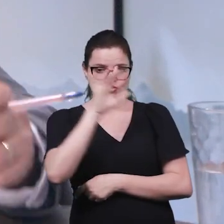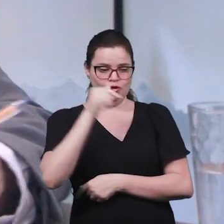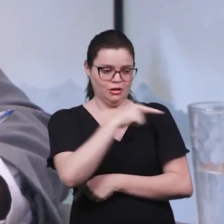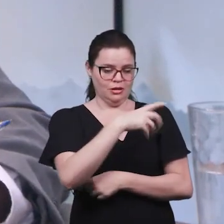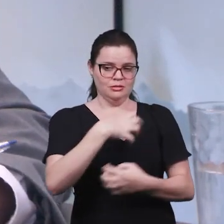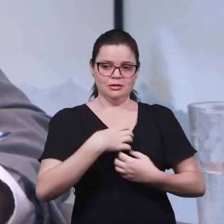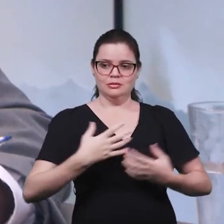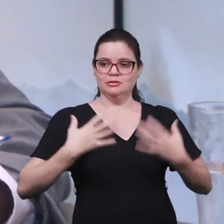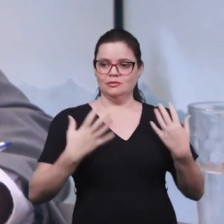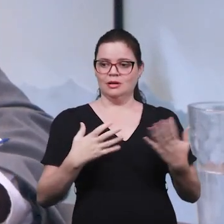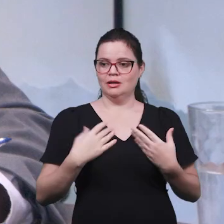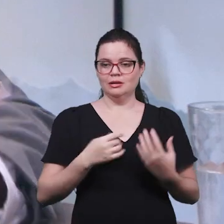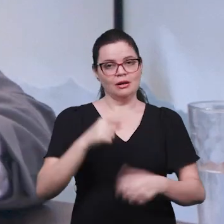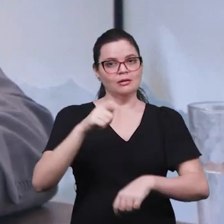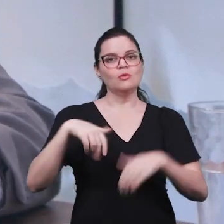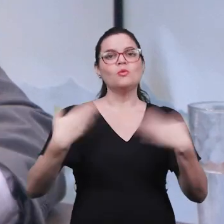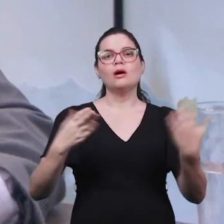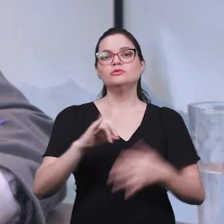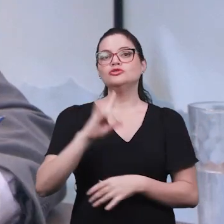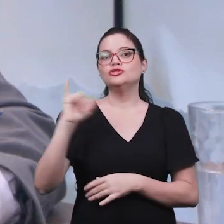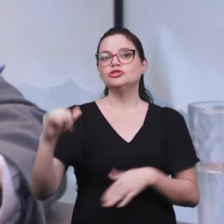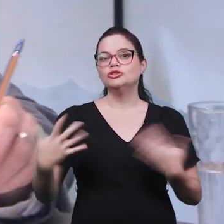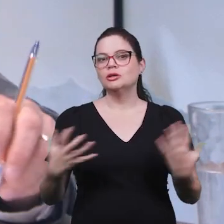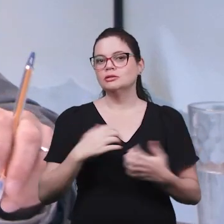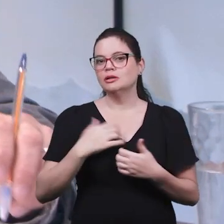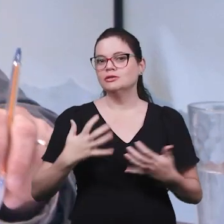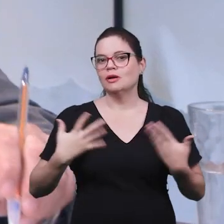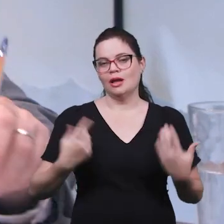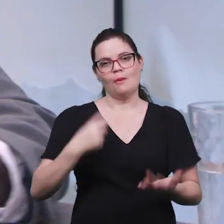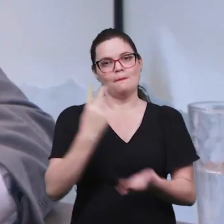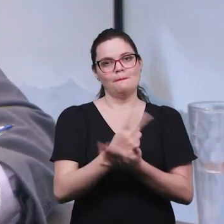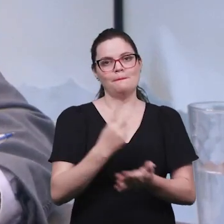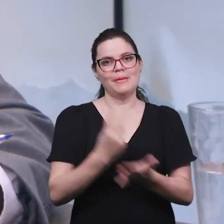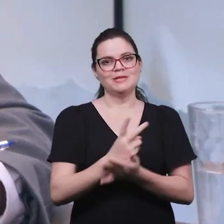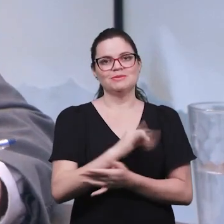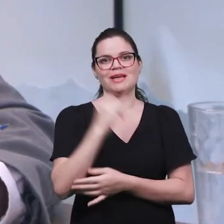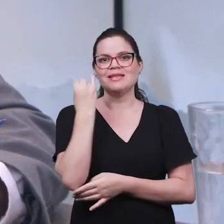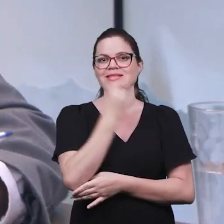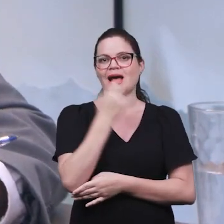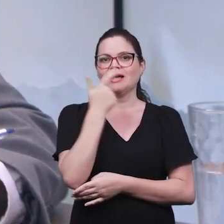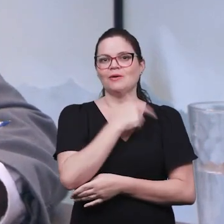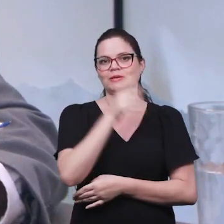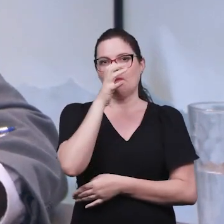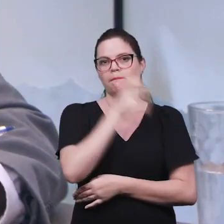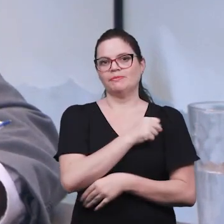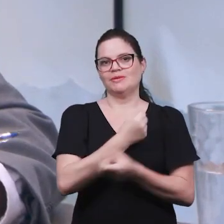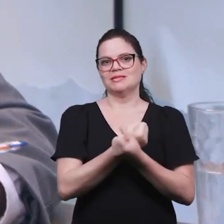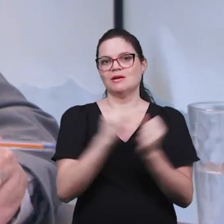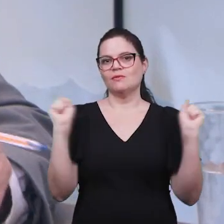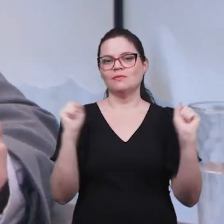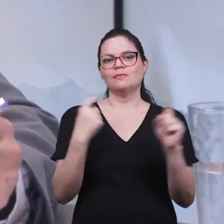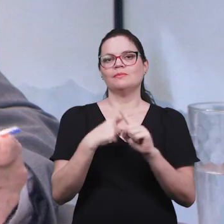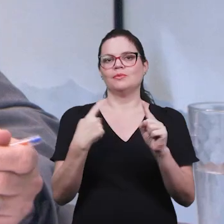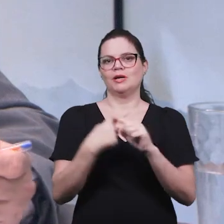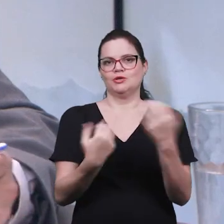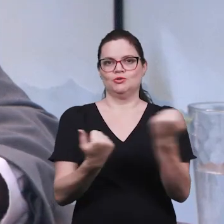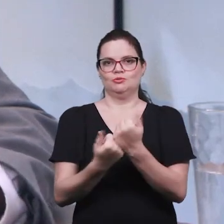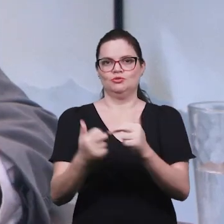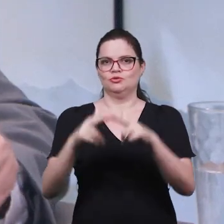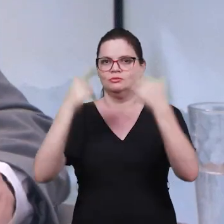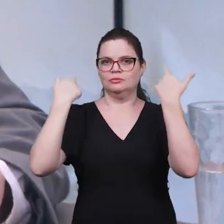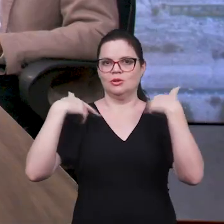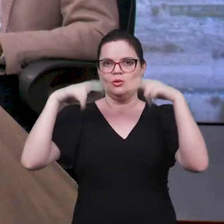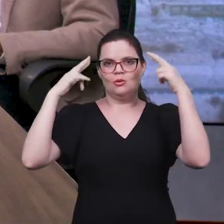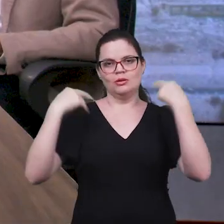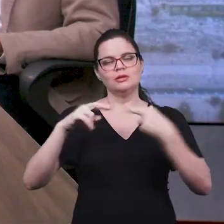Isaque foi salvo da morte por causa do Senhor Jesus profetizado ali na figura daquele animal. Muito